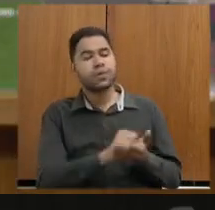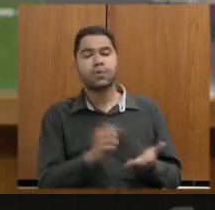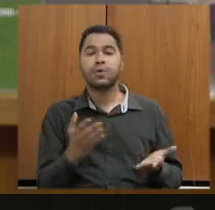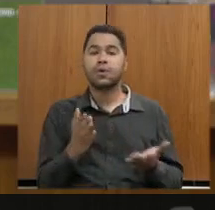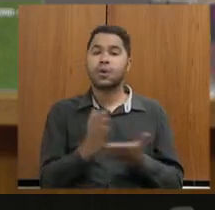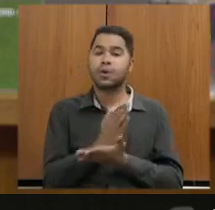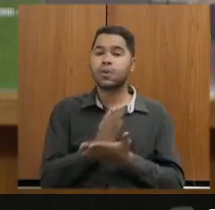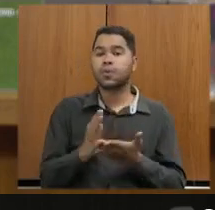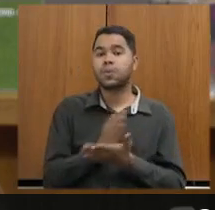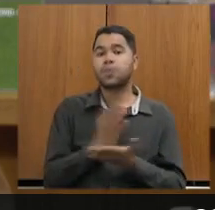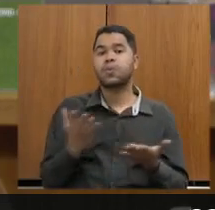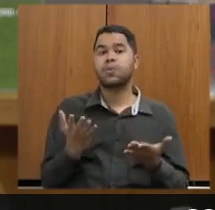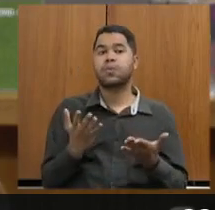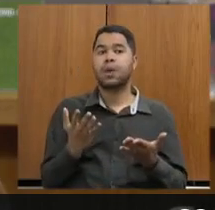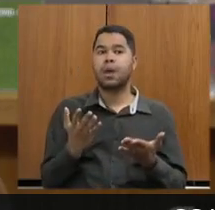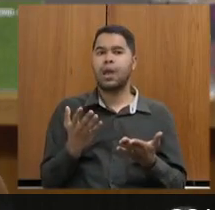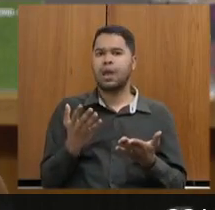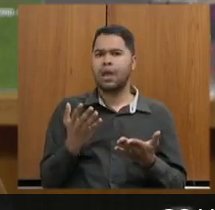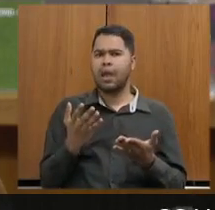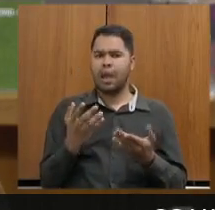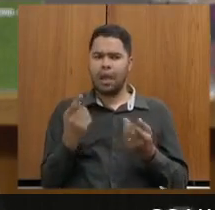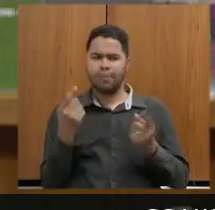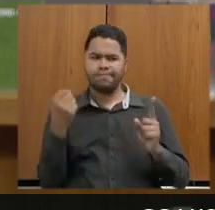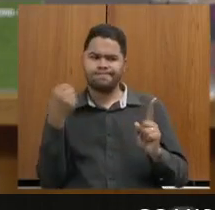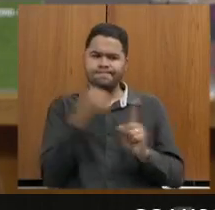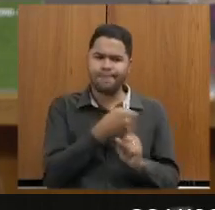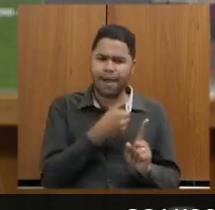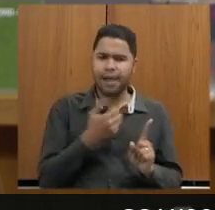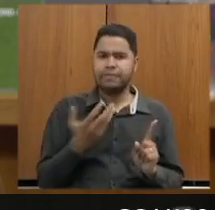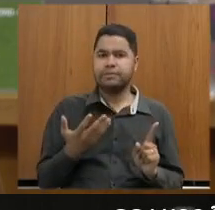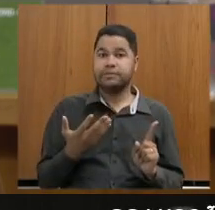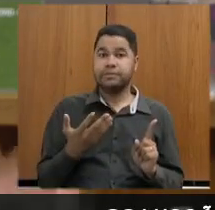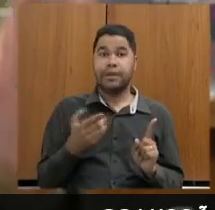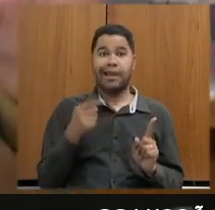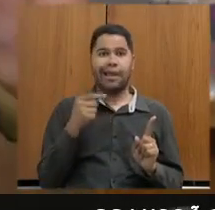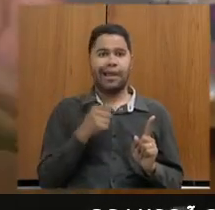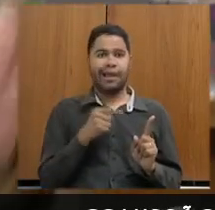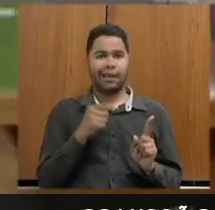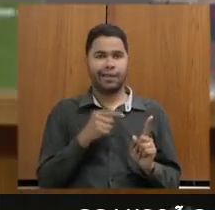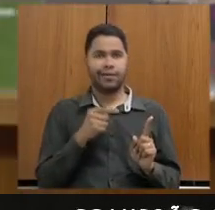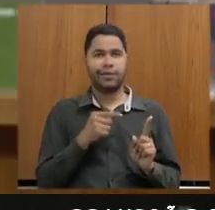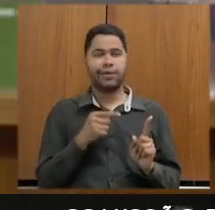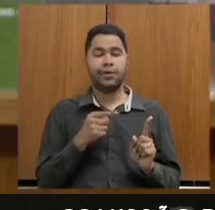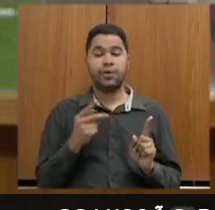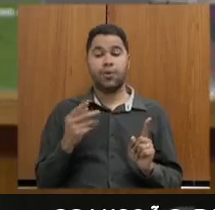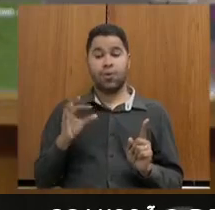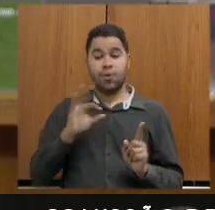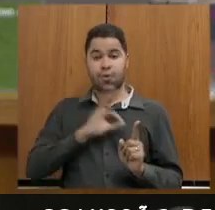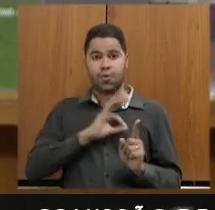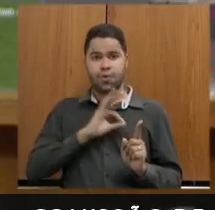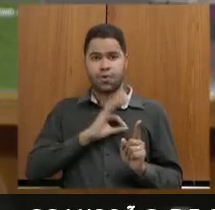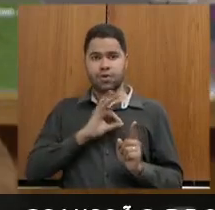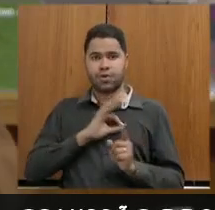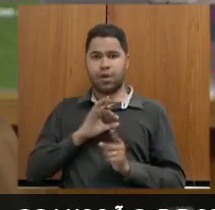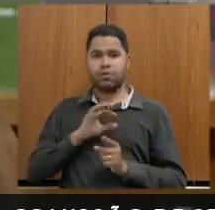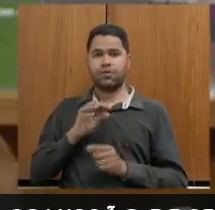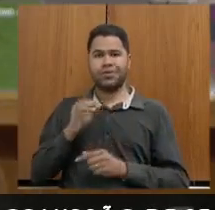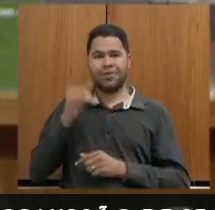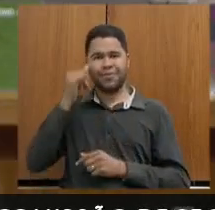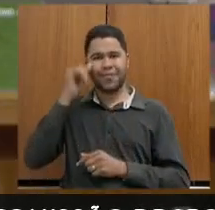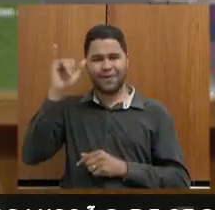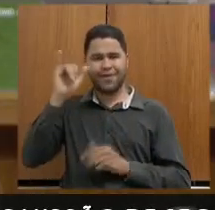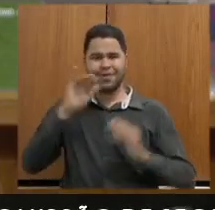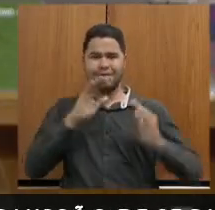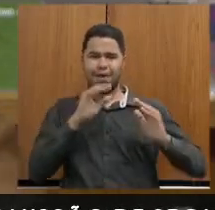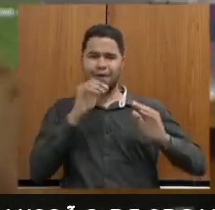Houve alguma agressão E aí nesse caso aqui os nossos policiais né da Patrulha de prevenção eles